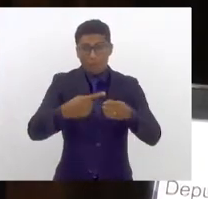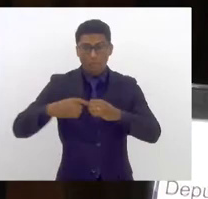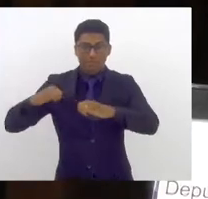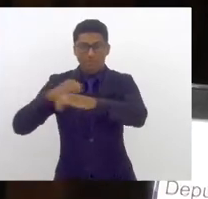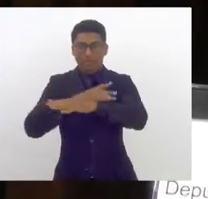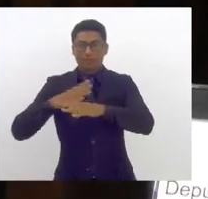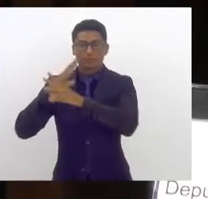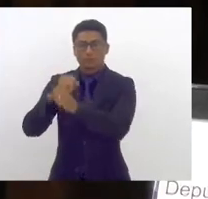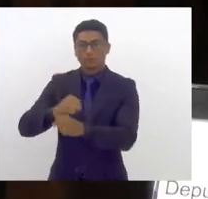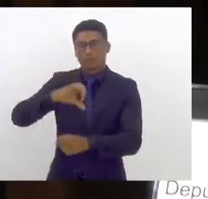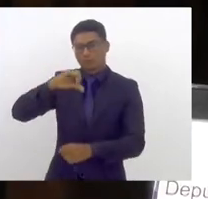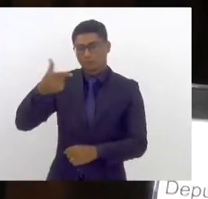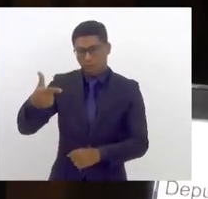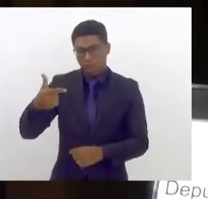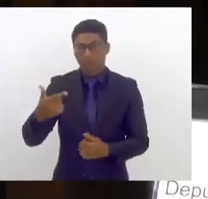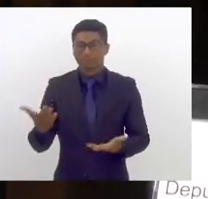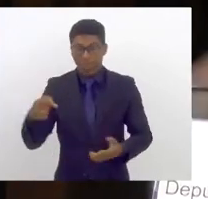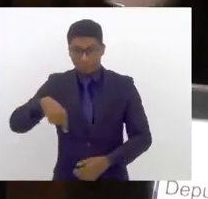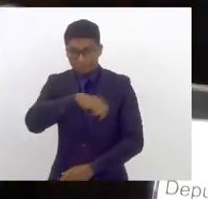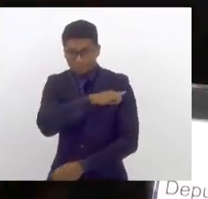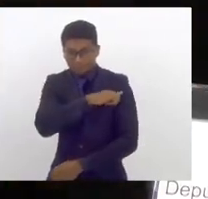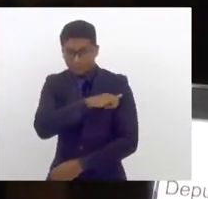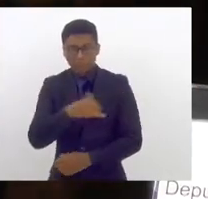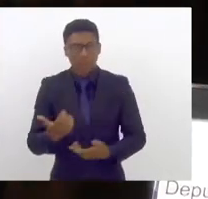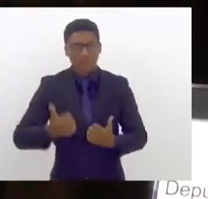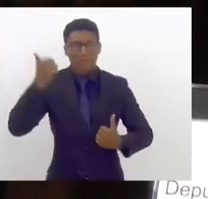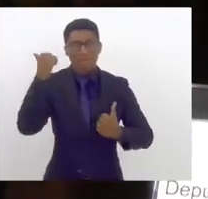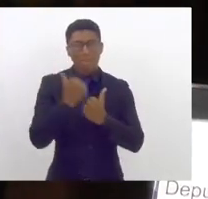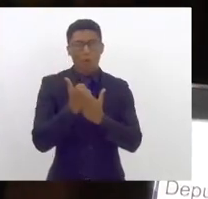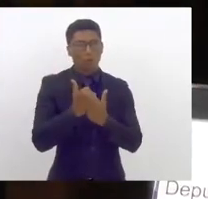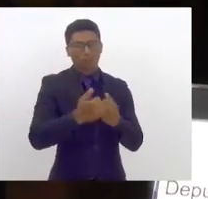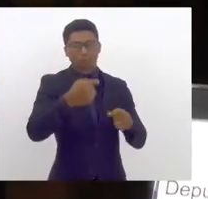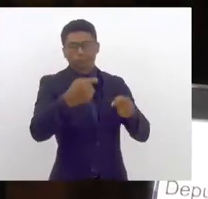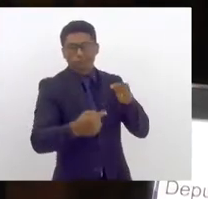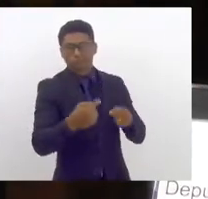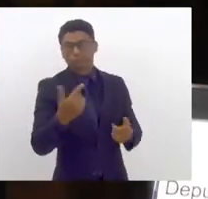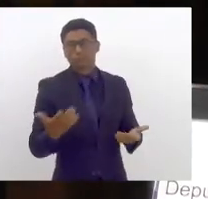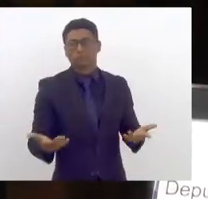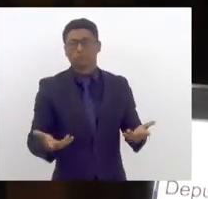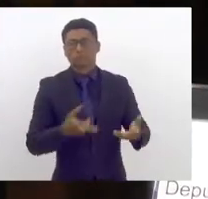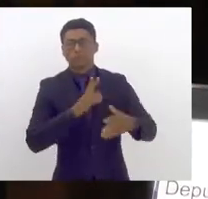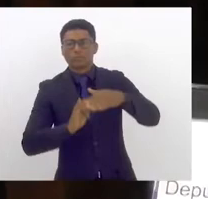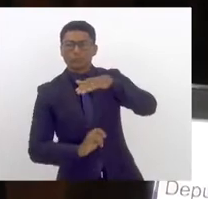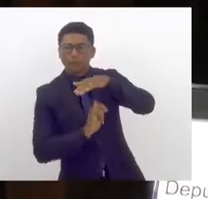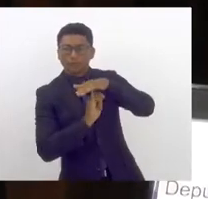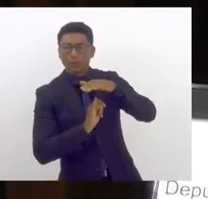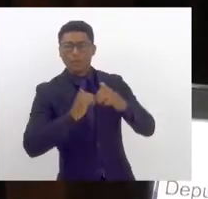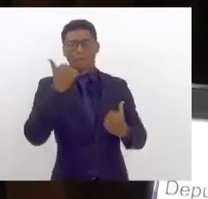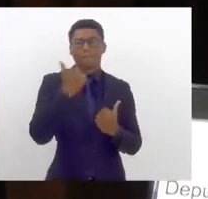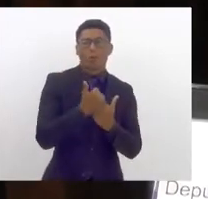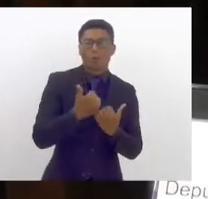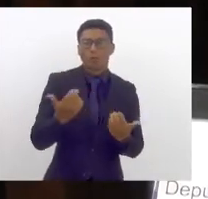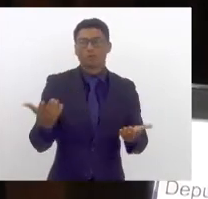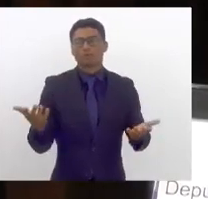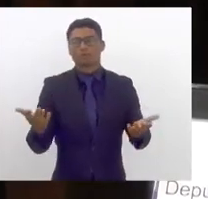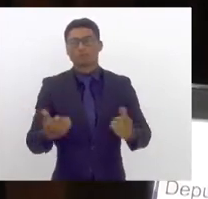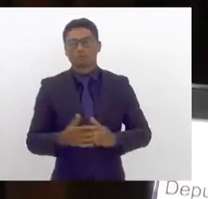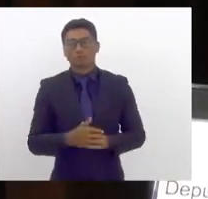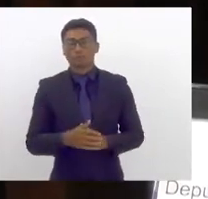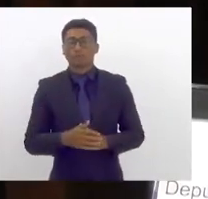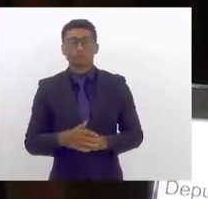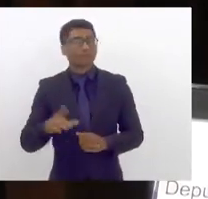então nós fazemos apoio político matricial apoio institucional apoio técnico então